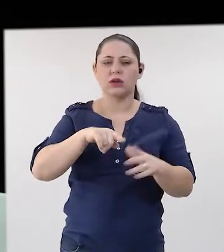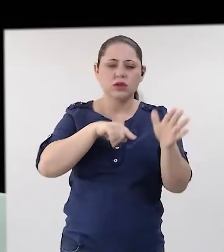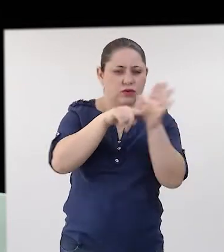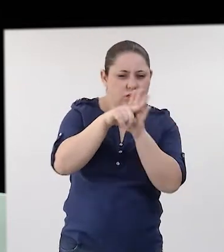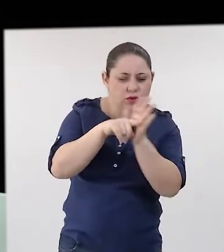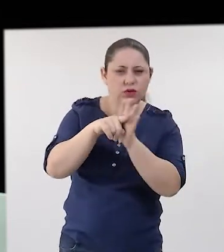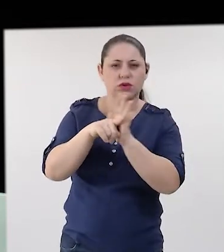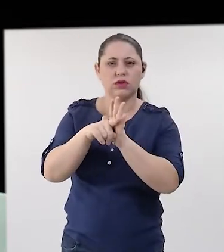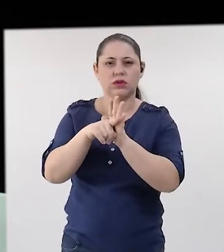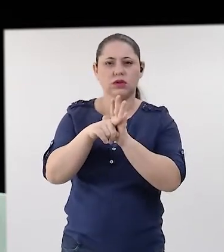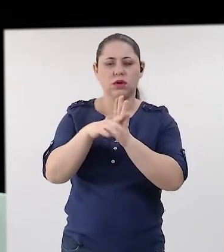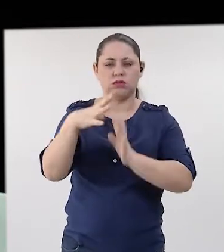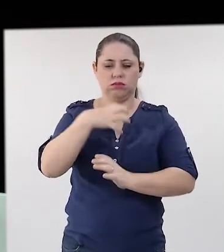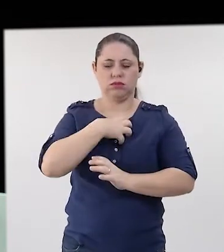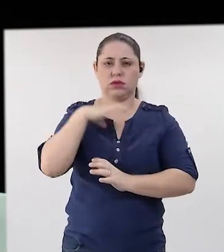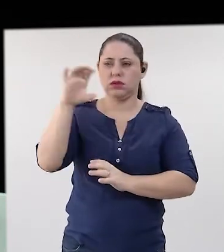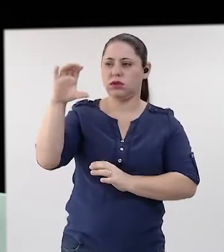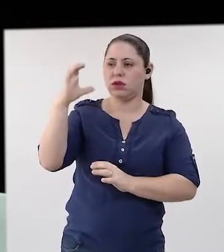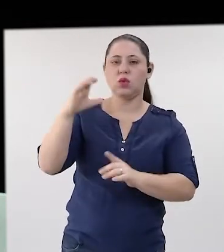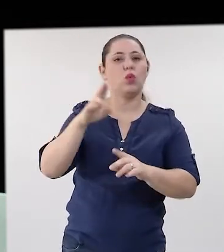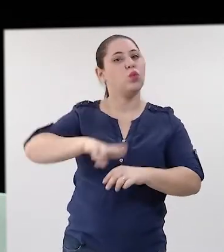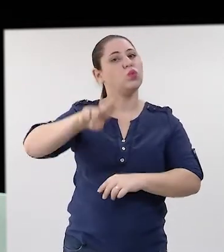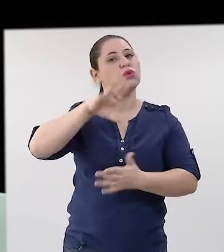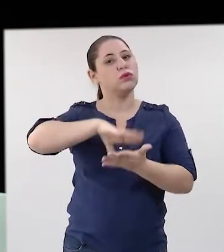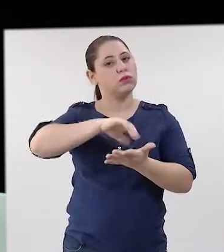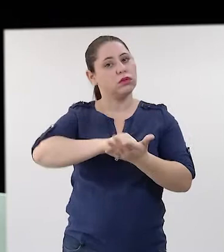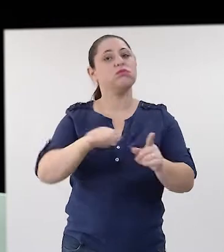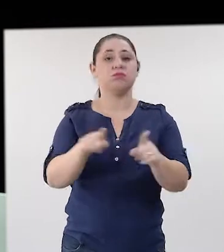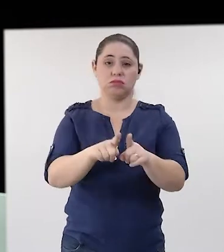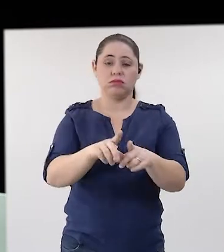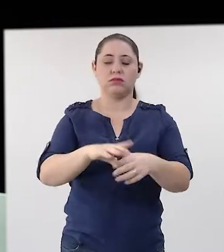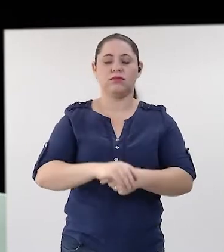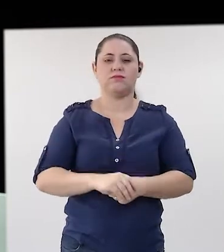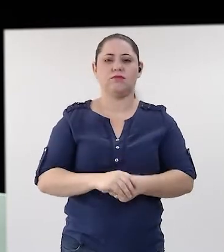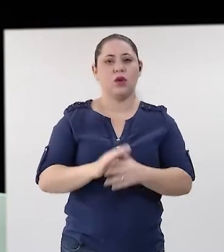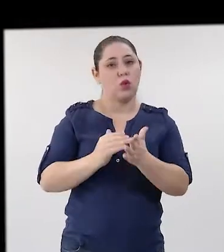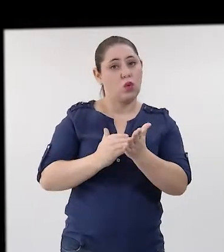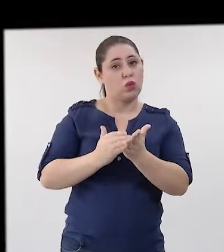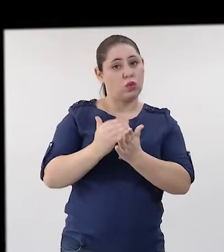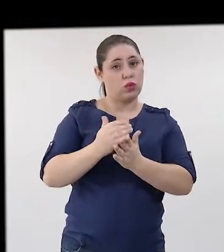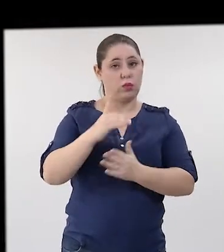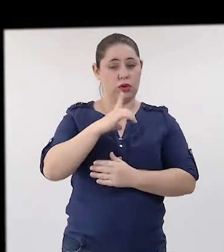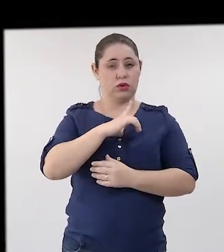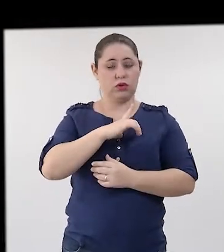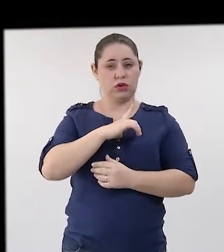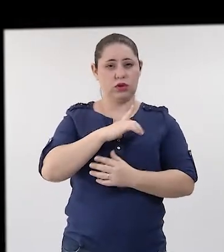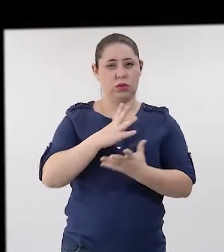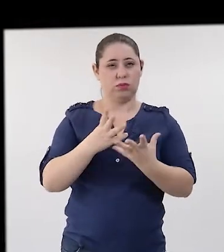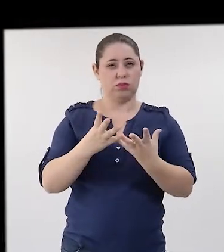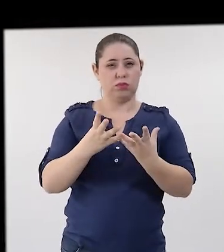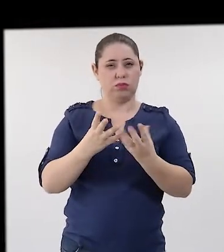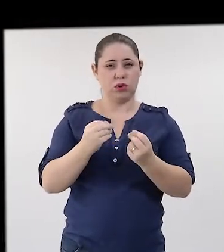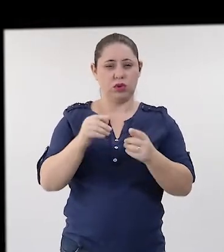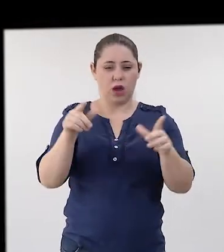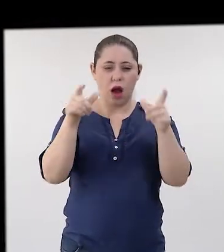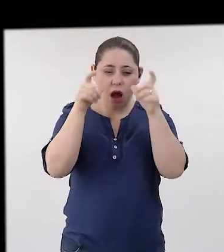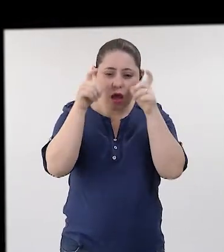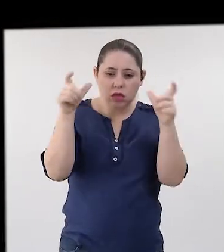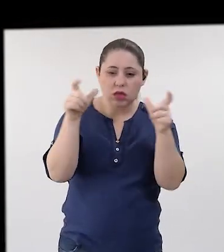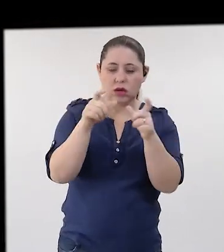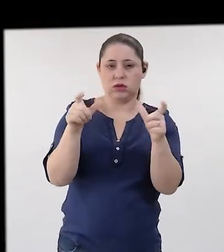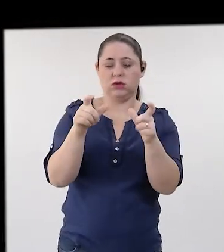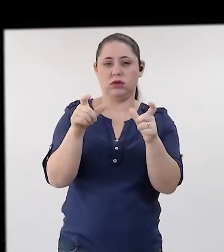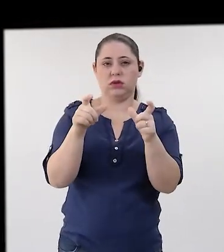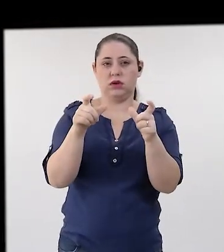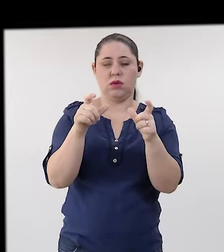desenvolver essa essência de investigação que é muito própria da ciência também no uso do aplicativo? No começo, a gente tinha